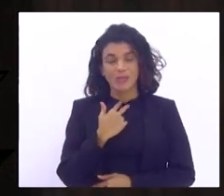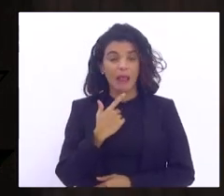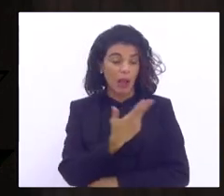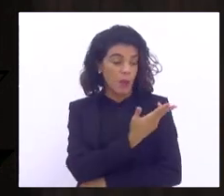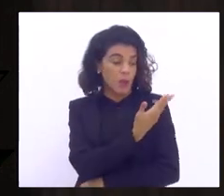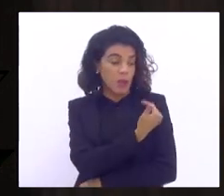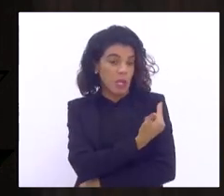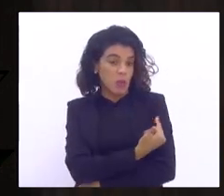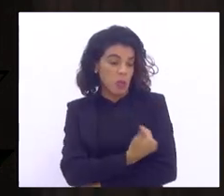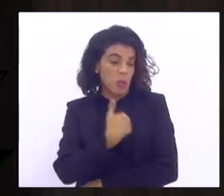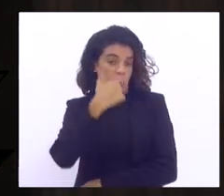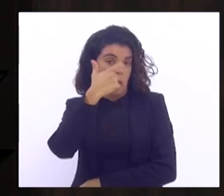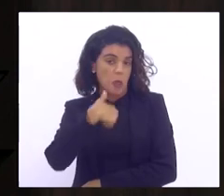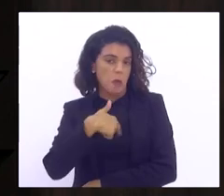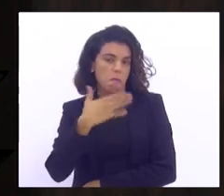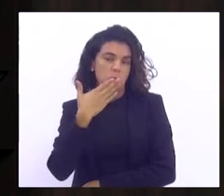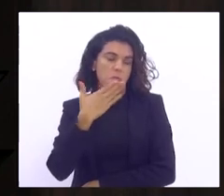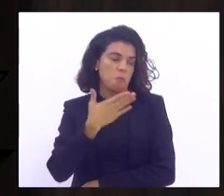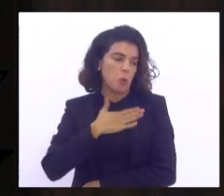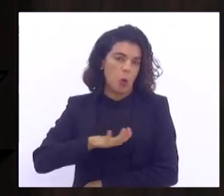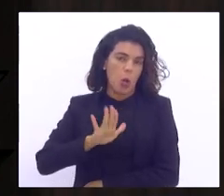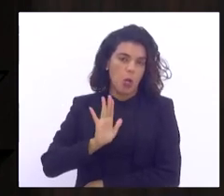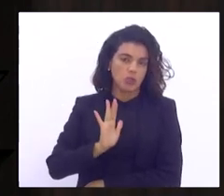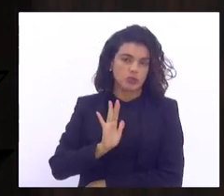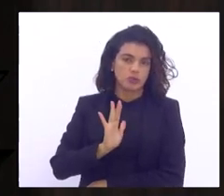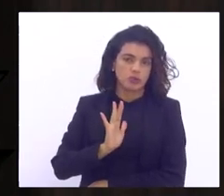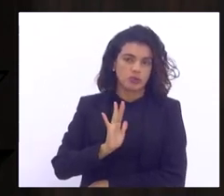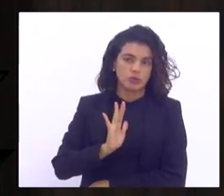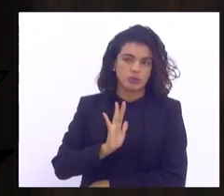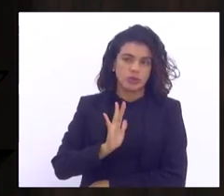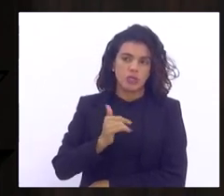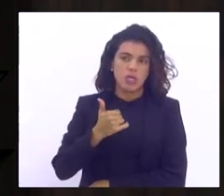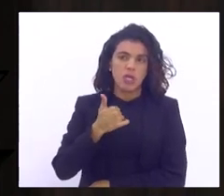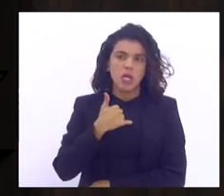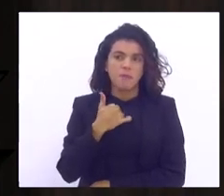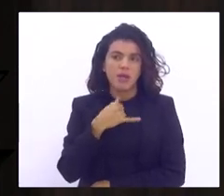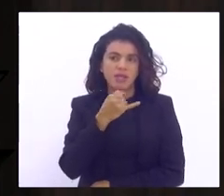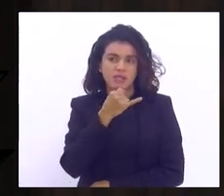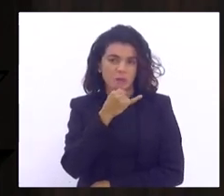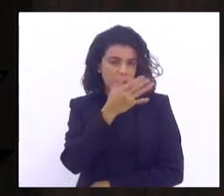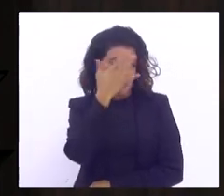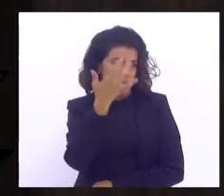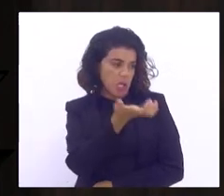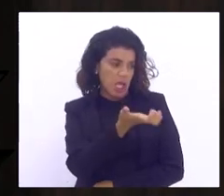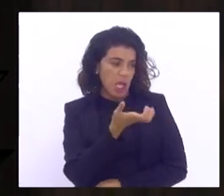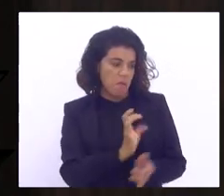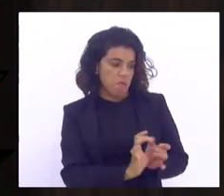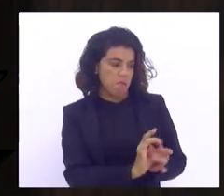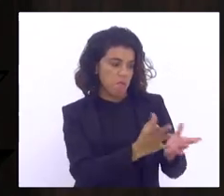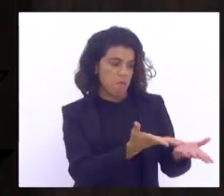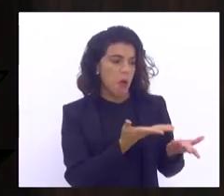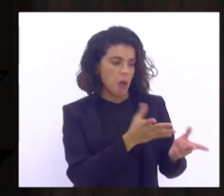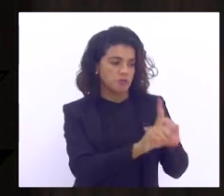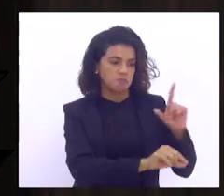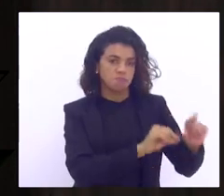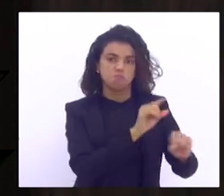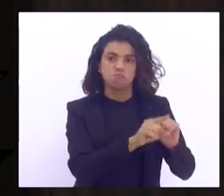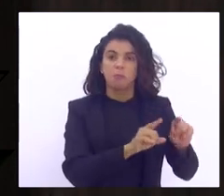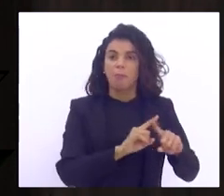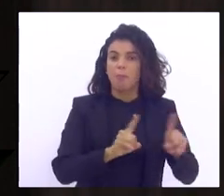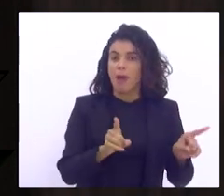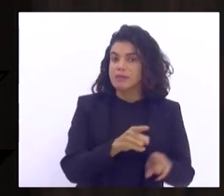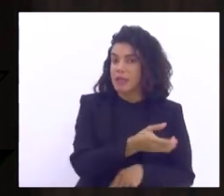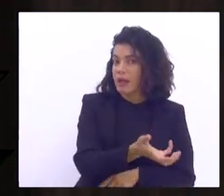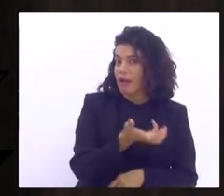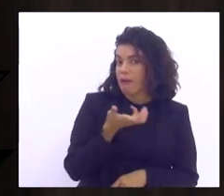tatuagem, embora eu não goste, por exemplo, ela tem todo o direito. Eu não me identifico, mas, exemplo, se a pessoa quiser, fica à vontade, ela pode fazer. Agora, será que ela, se